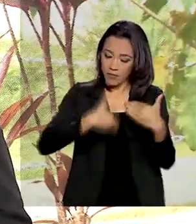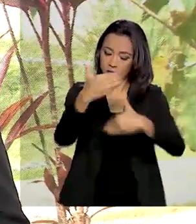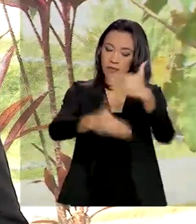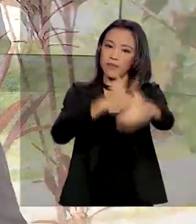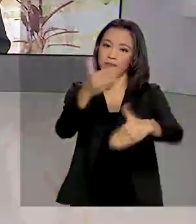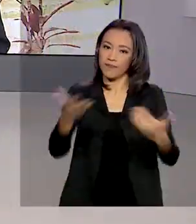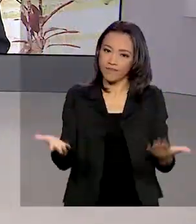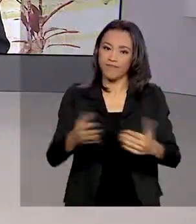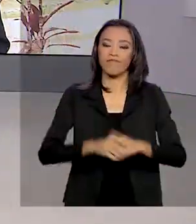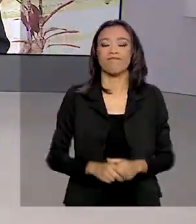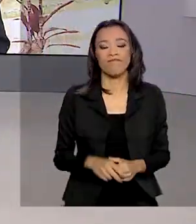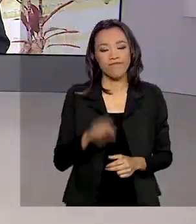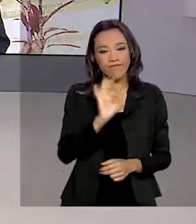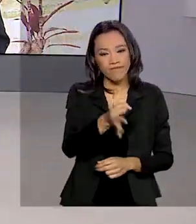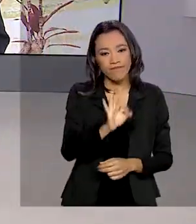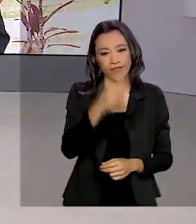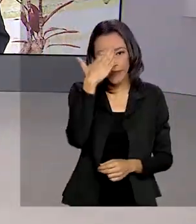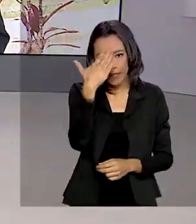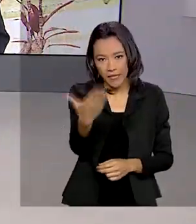você. Tá certo, Glauco. Obrigada pelas suas informações. Legenda Sônia Ruberti